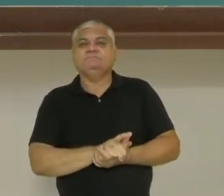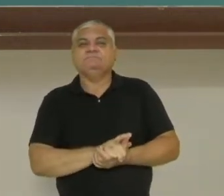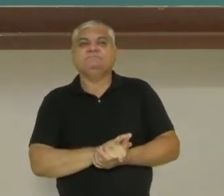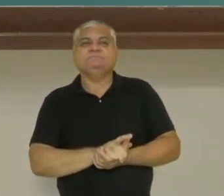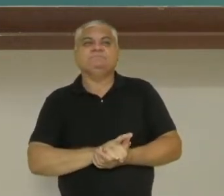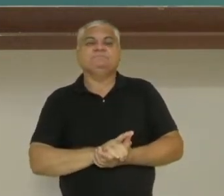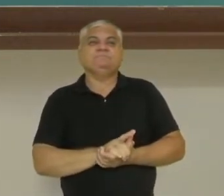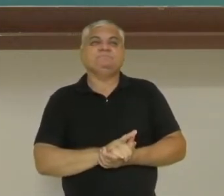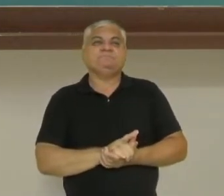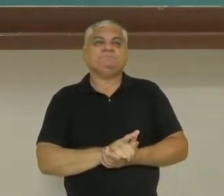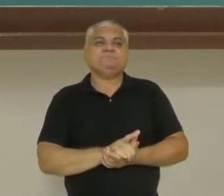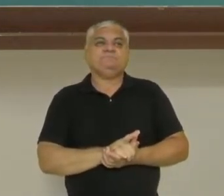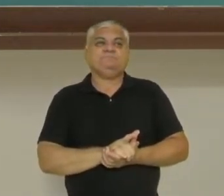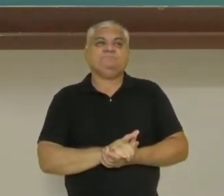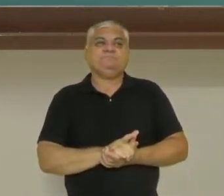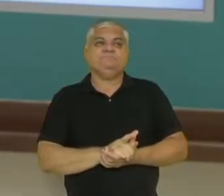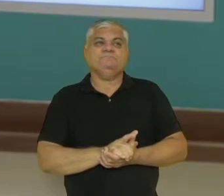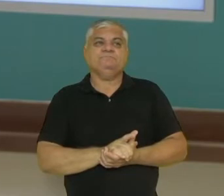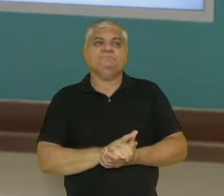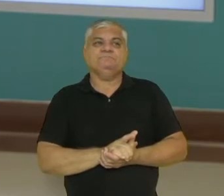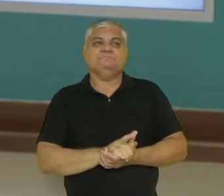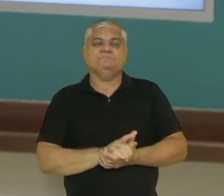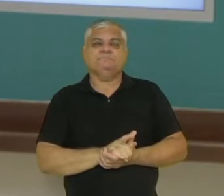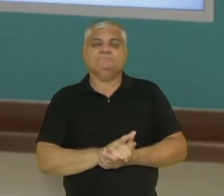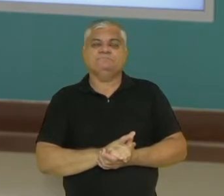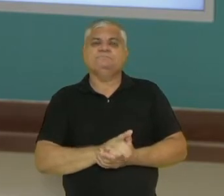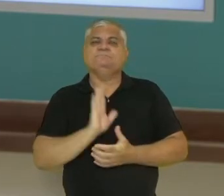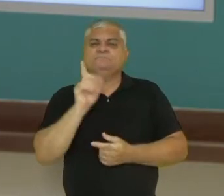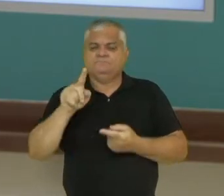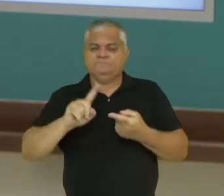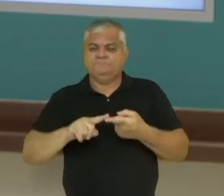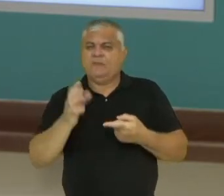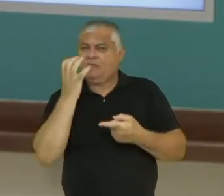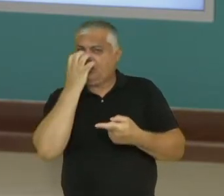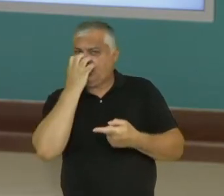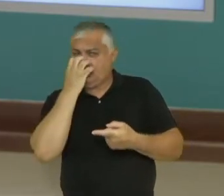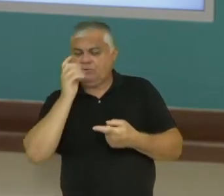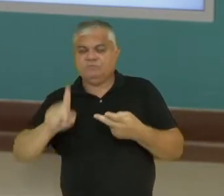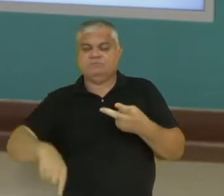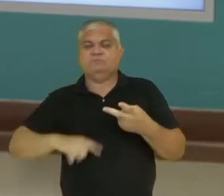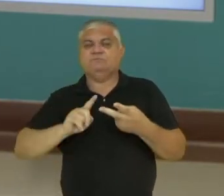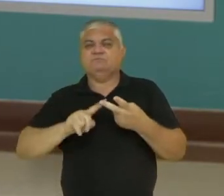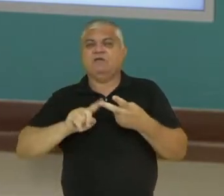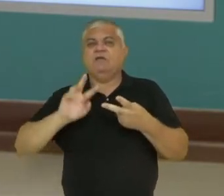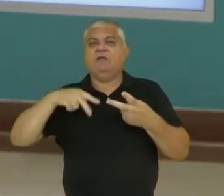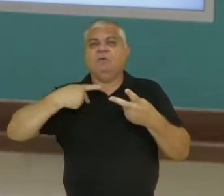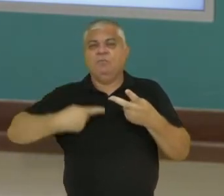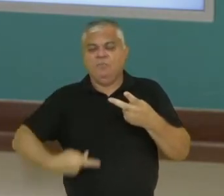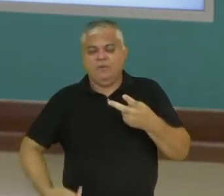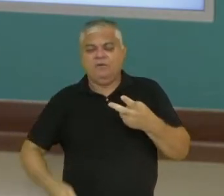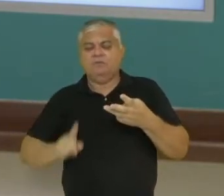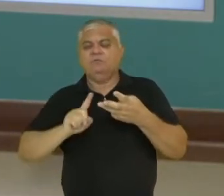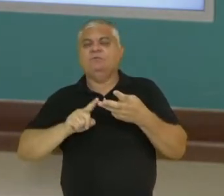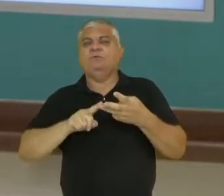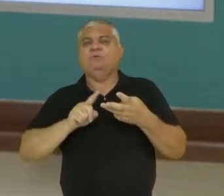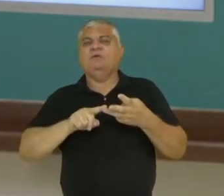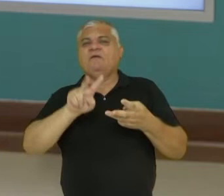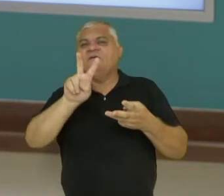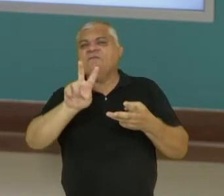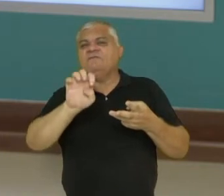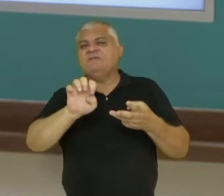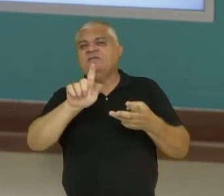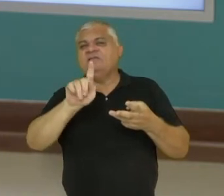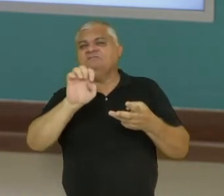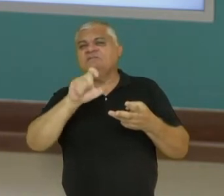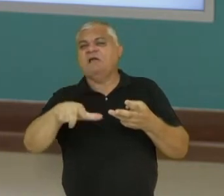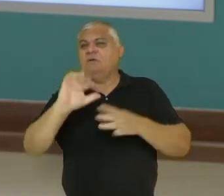bem, então, falamos já do cachorrinho, falamos aqui do ser humano, falamos dos vegetais, o que nós falamos, o que nós já